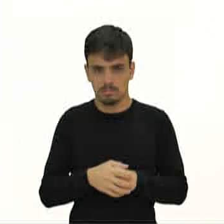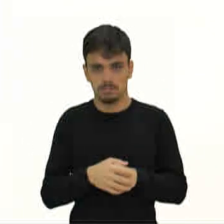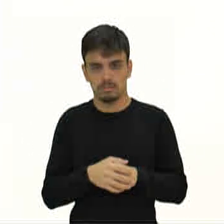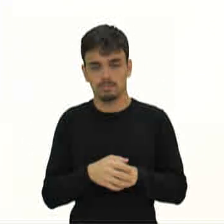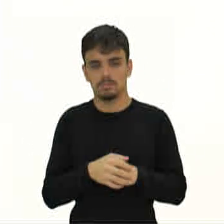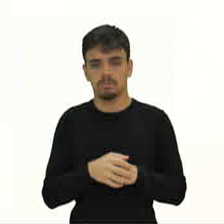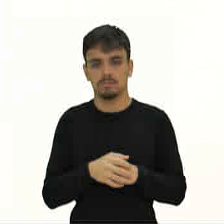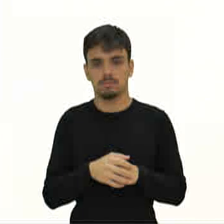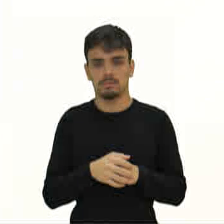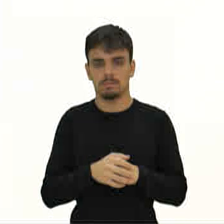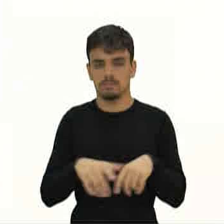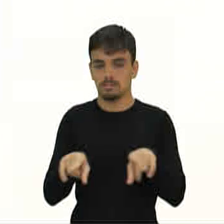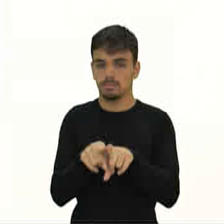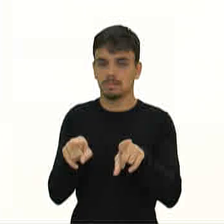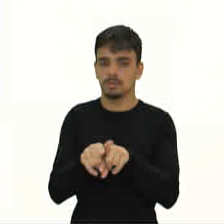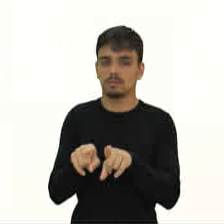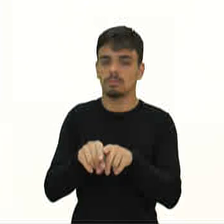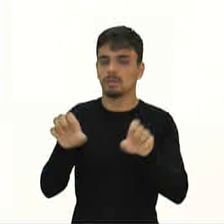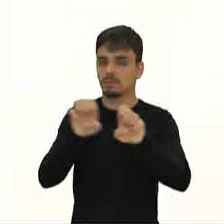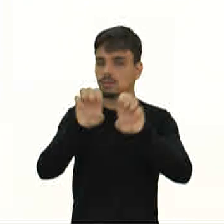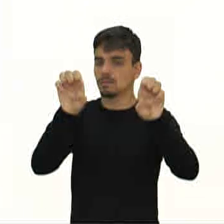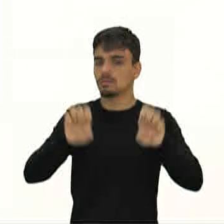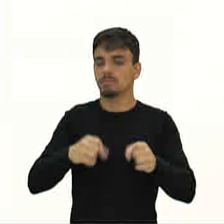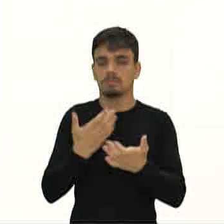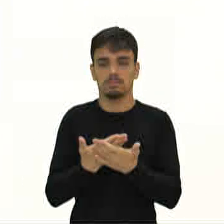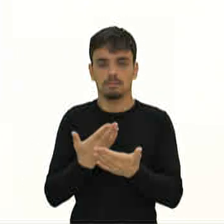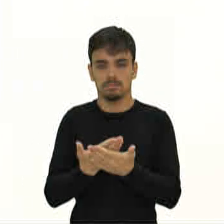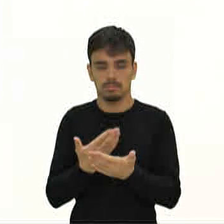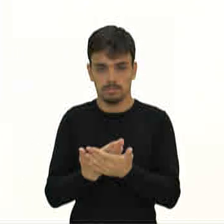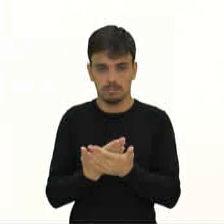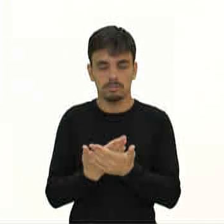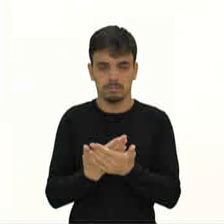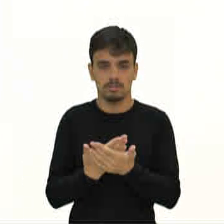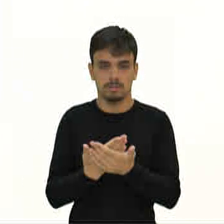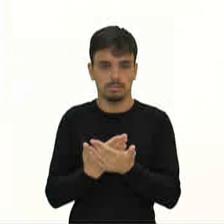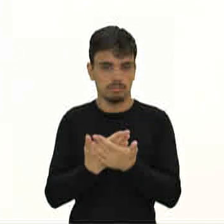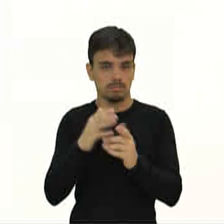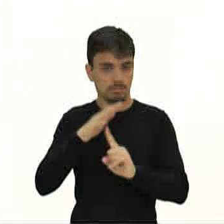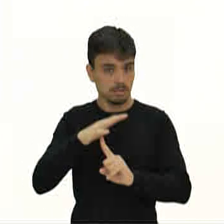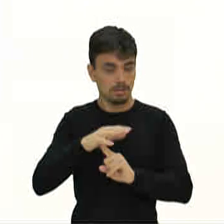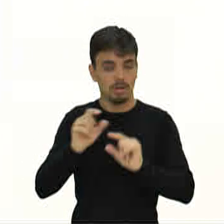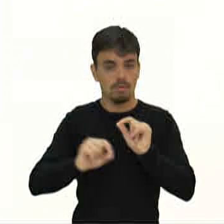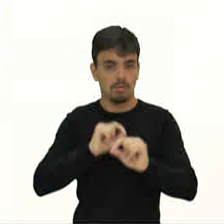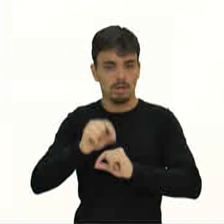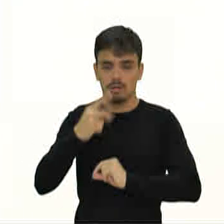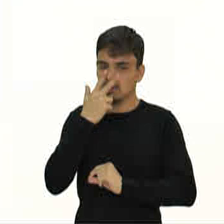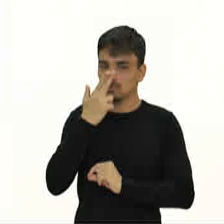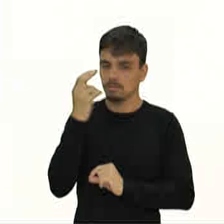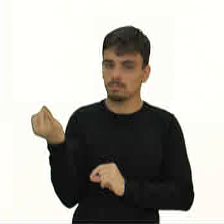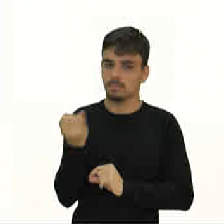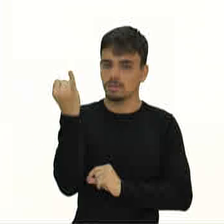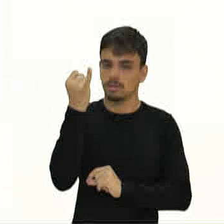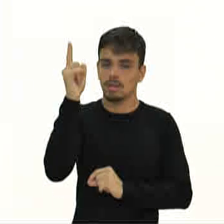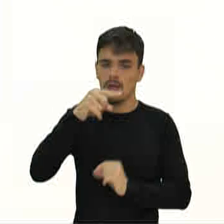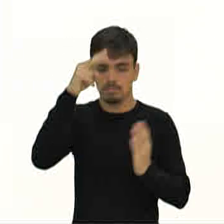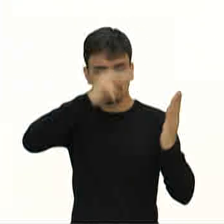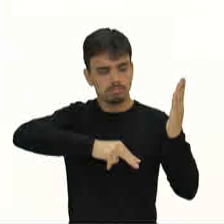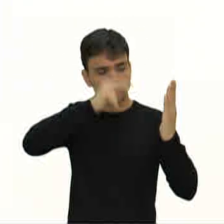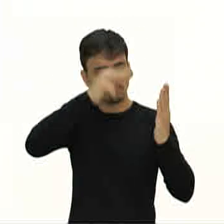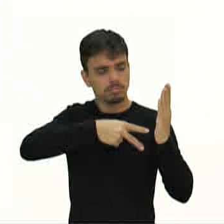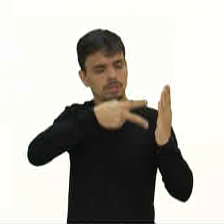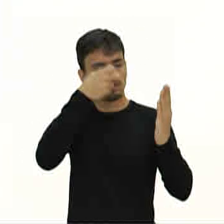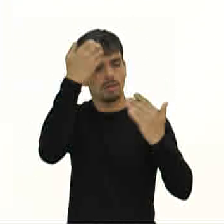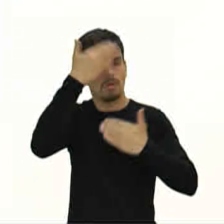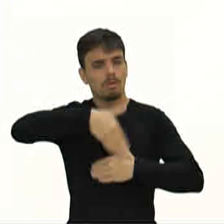ali, ou até no sistema do OSP Paraná, dessa parte da óptica, eu acho super importante, porque é uma forma de diagnóstico. Acaba sendo uma